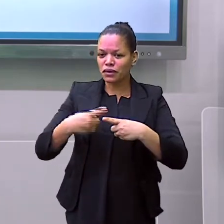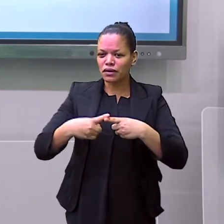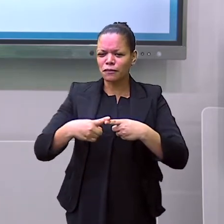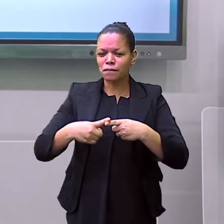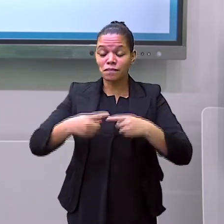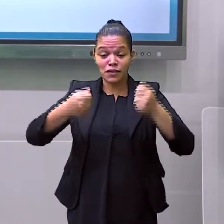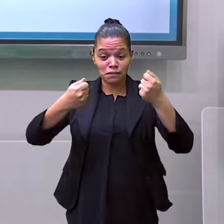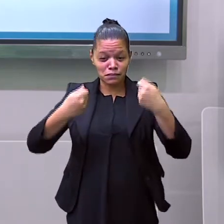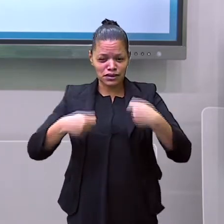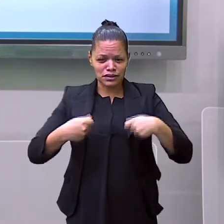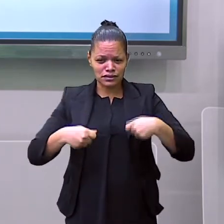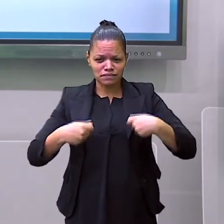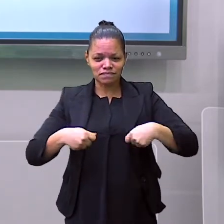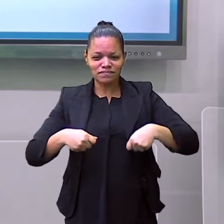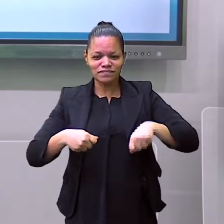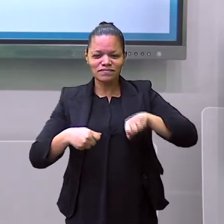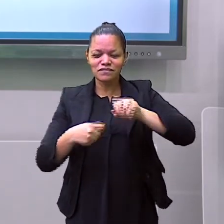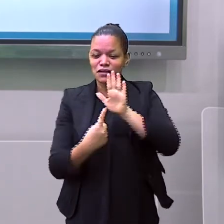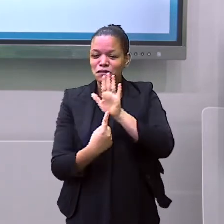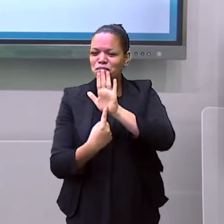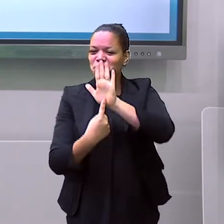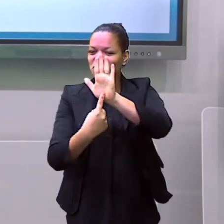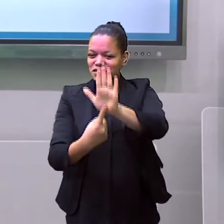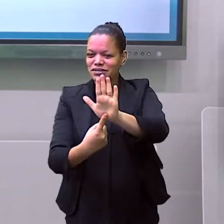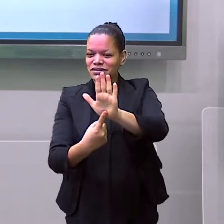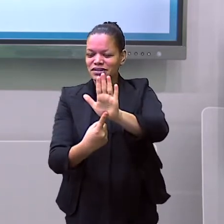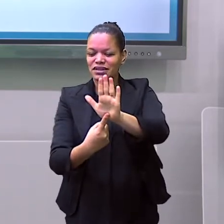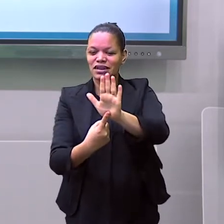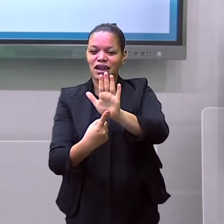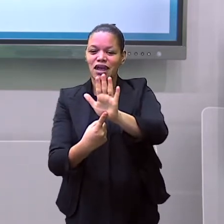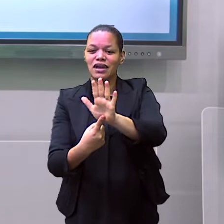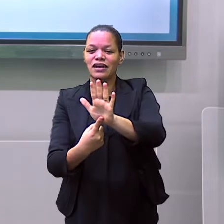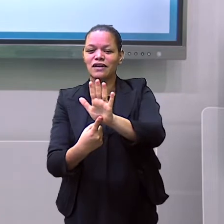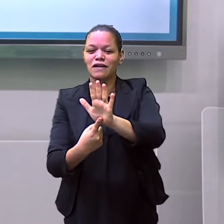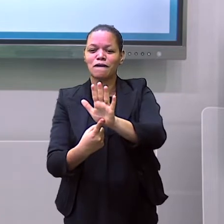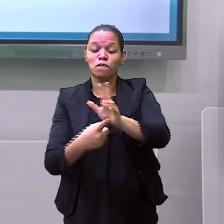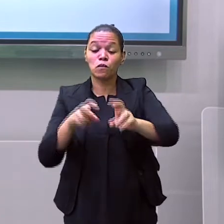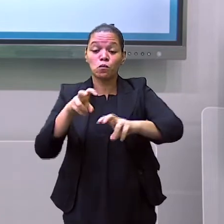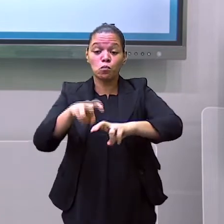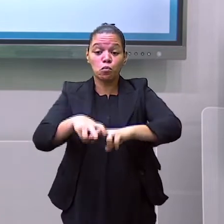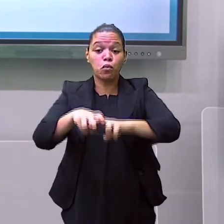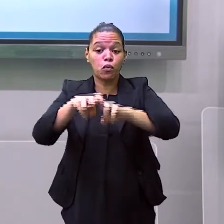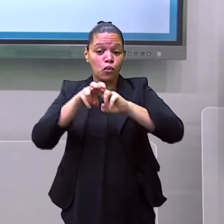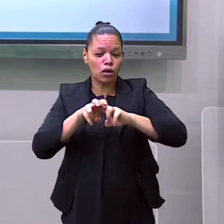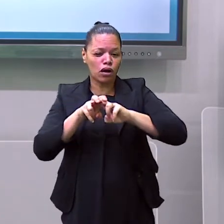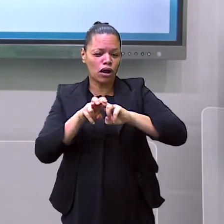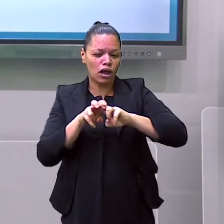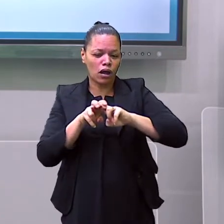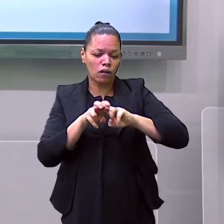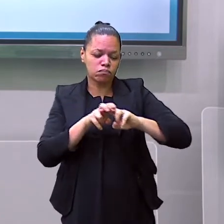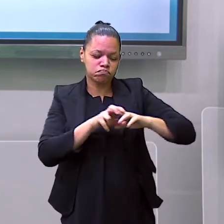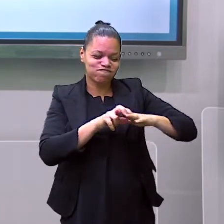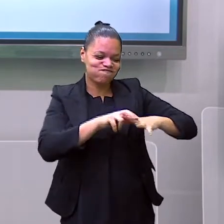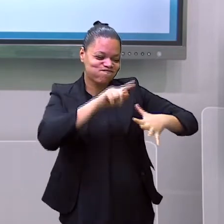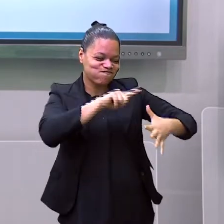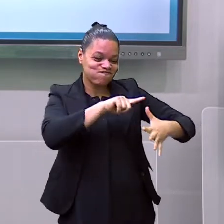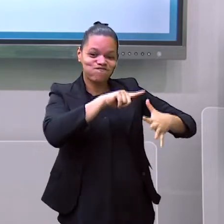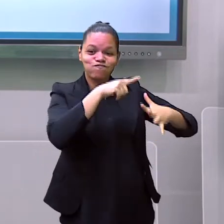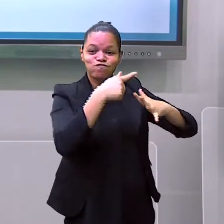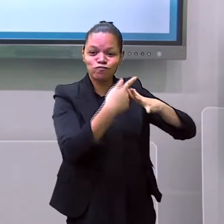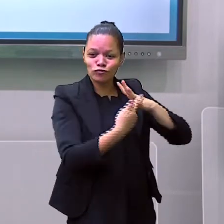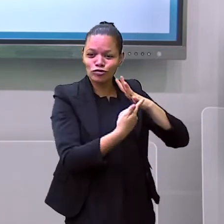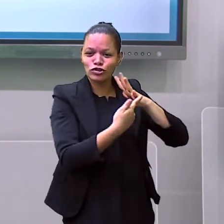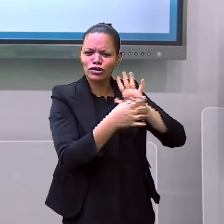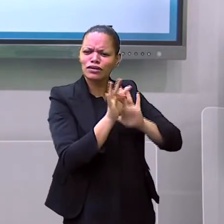isso? Sendo um gênero textual utilizado para relatos cotidianos, a palavra diário, ela deriva